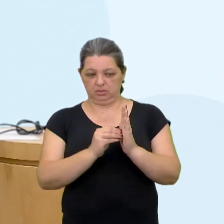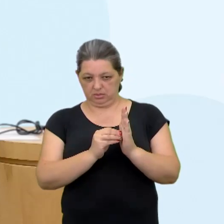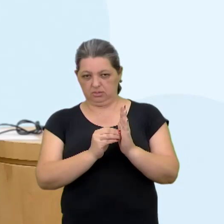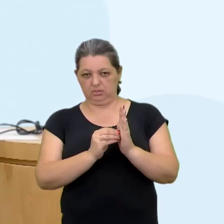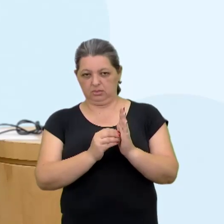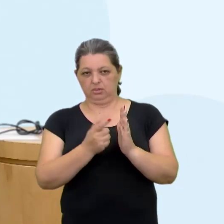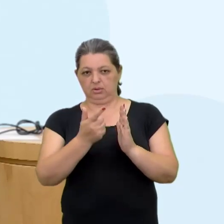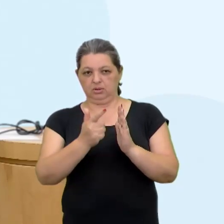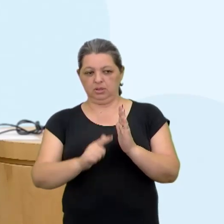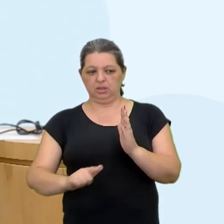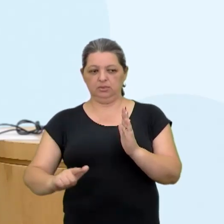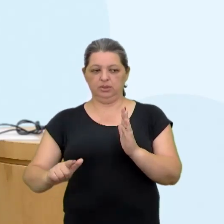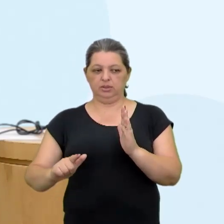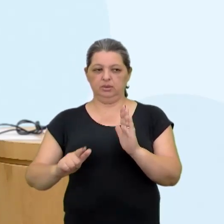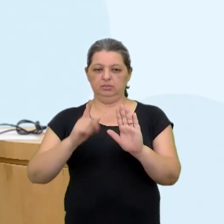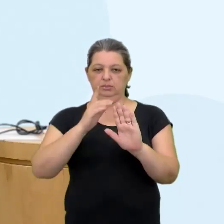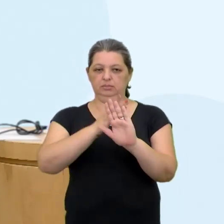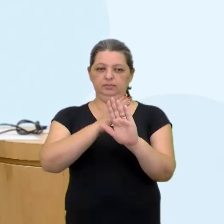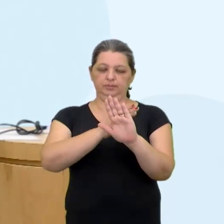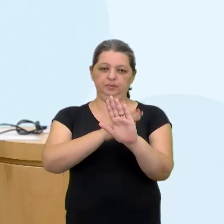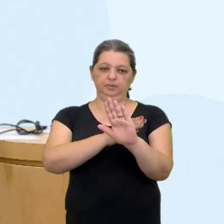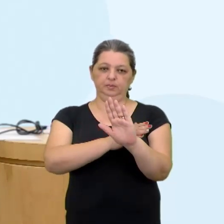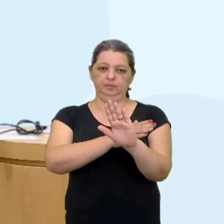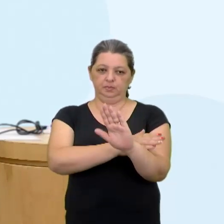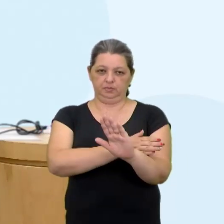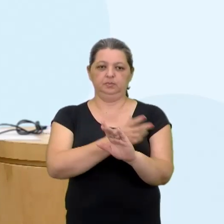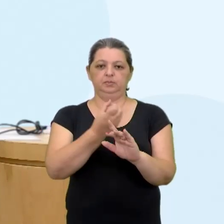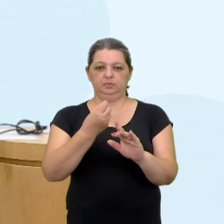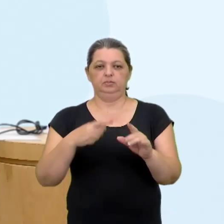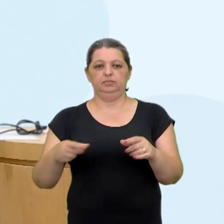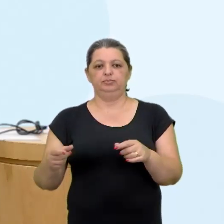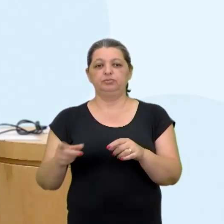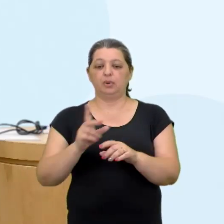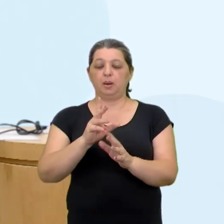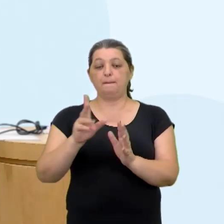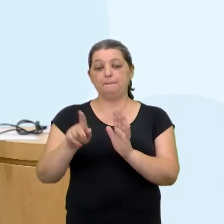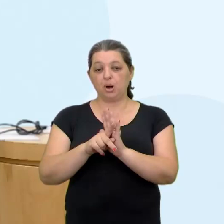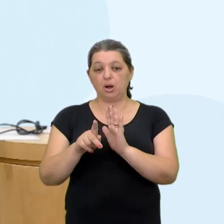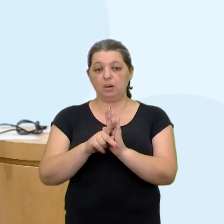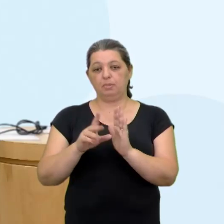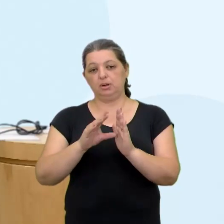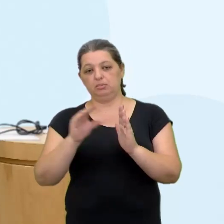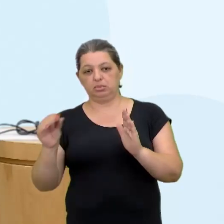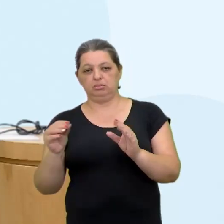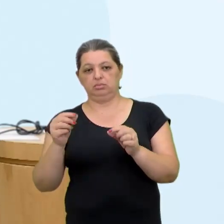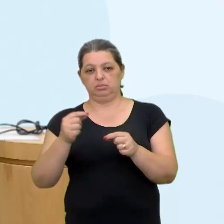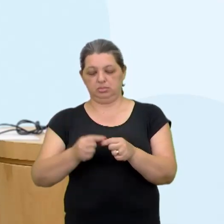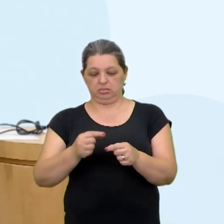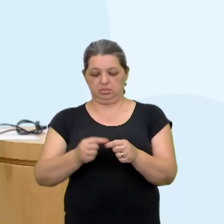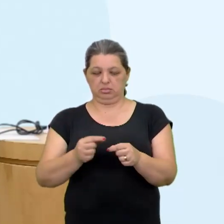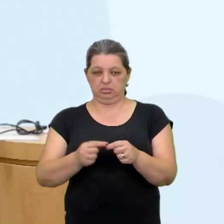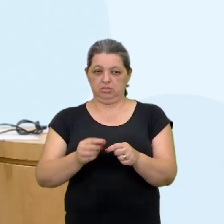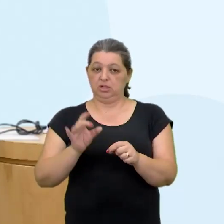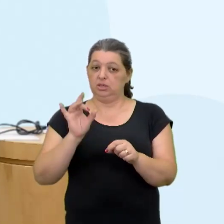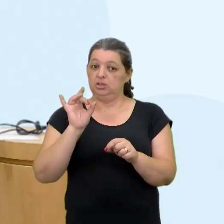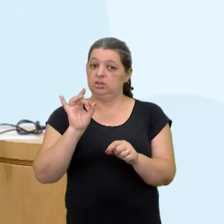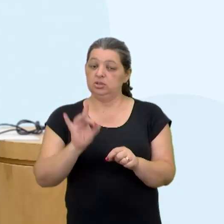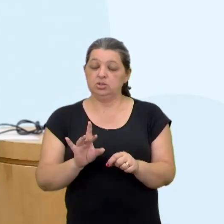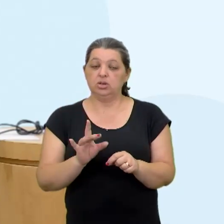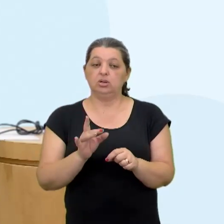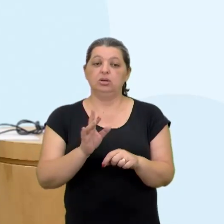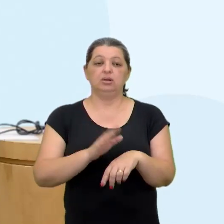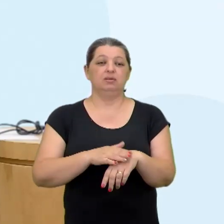outro hardware e você quer trazer ele para o Arduino. Então, ele basicamente só vai ser usado se você for fazer um negócio